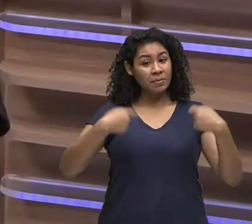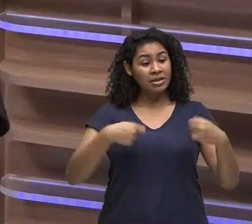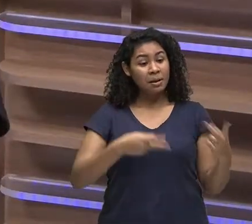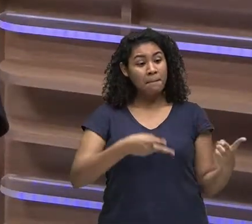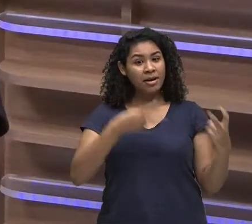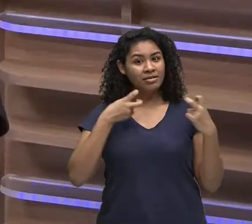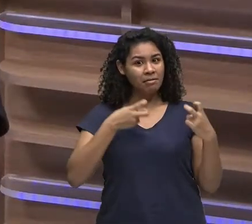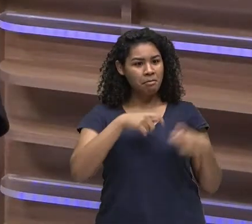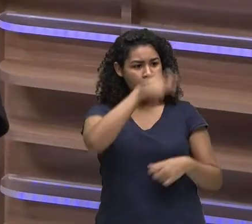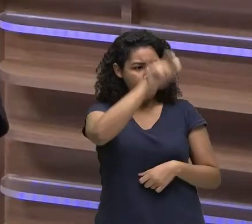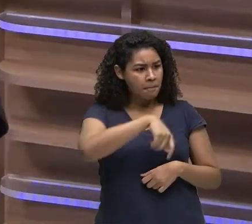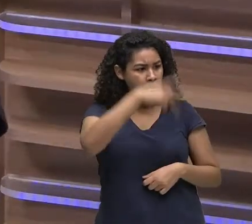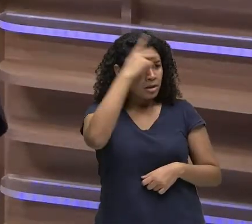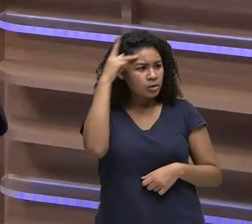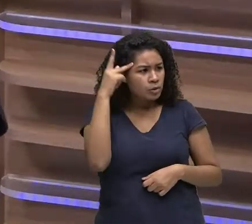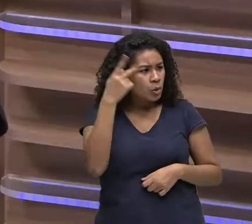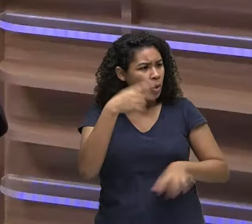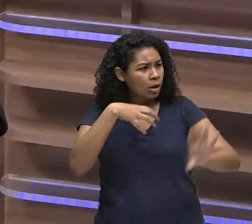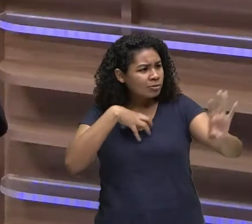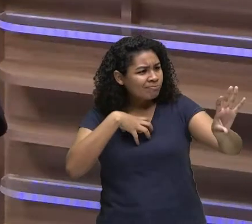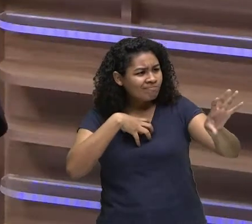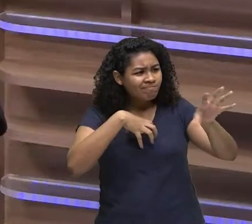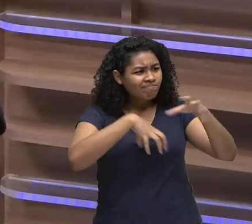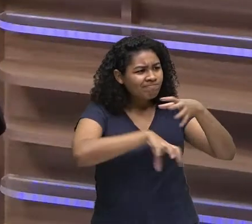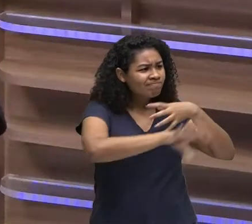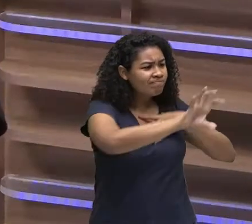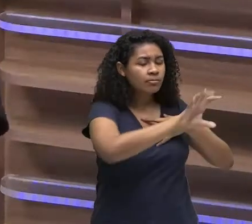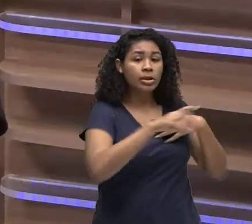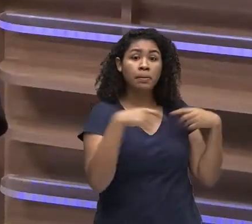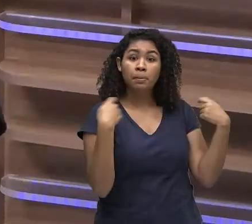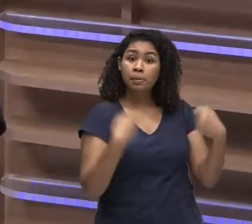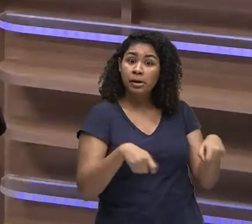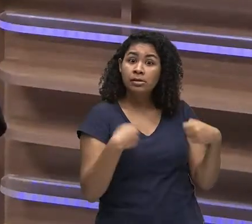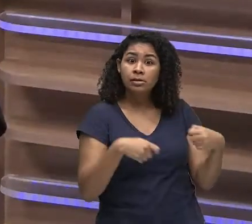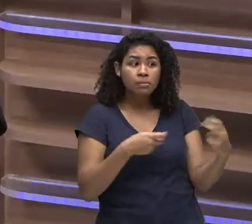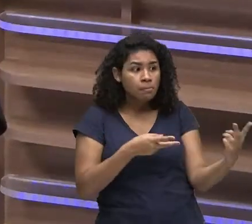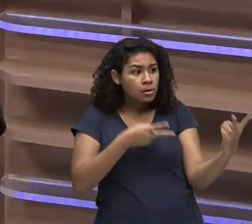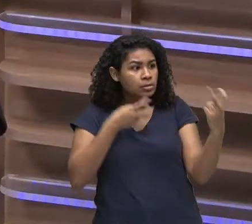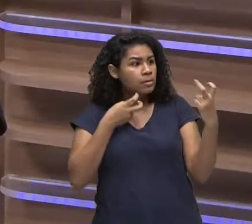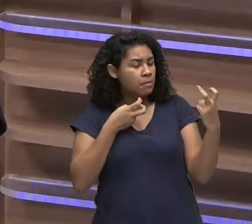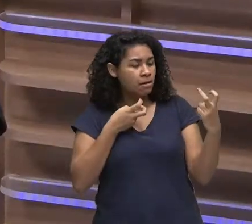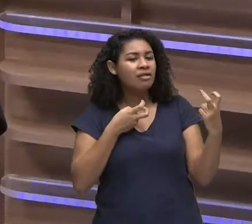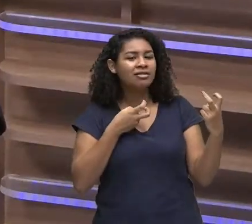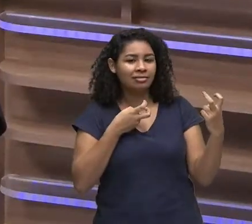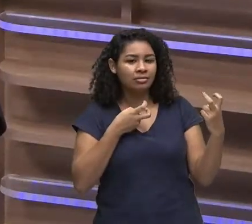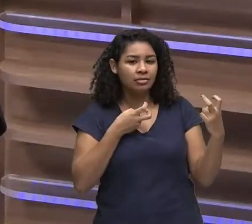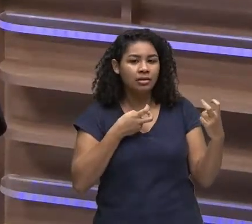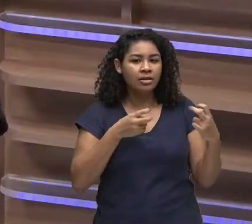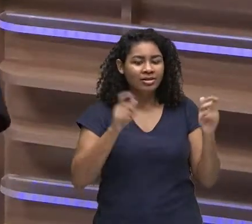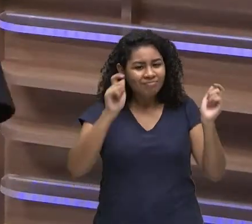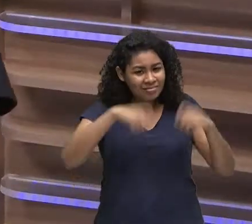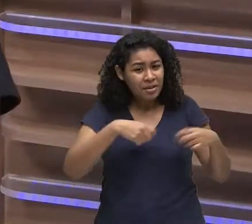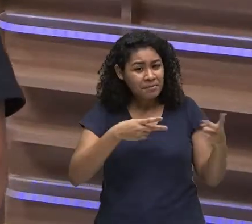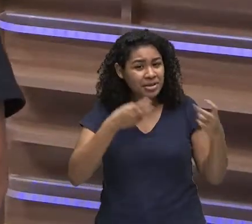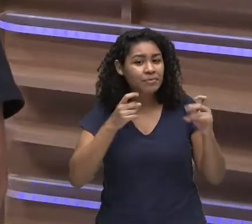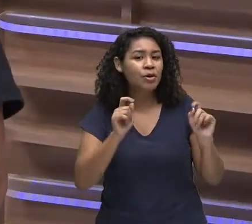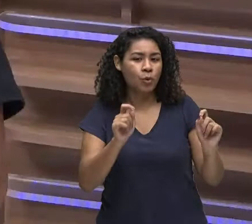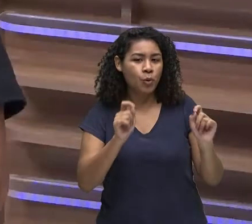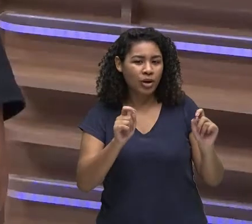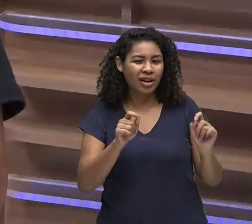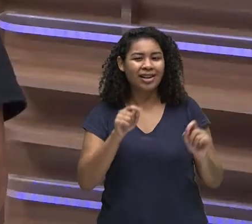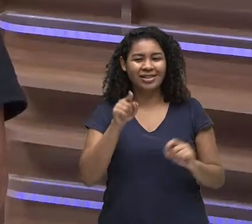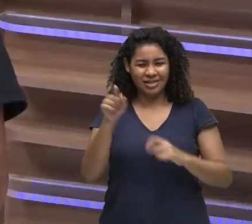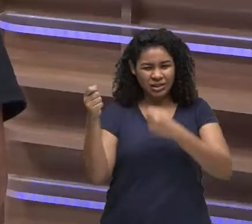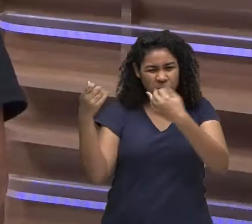outro como se fosse a mim mesmo, né? Eu preciso me colocar no lugar do outro. E a gente consegue perceber dentro disso que